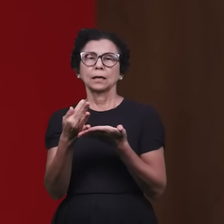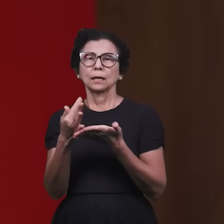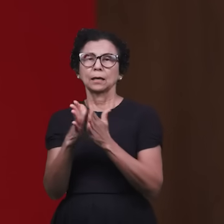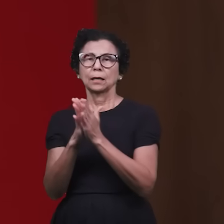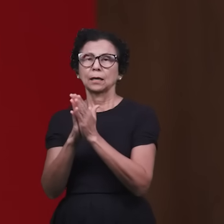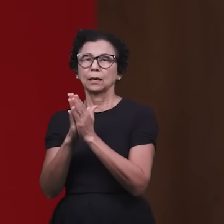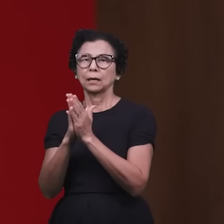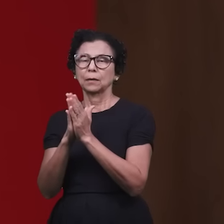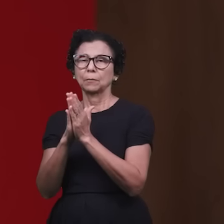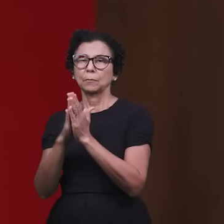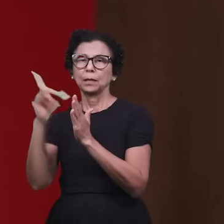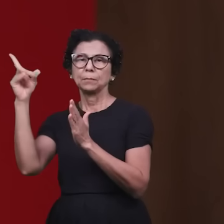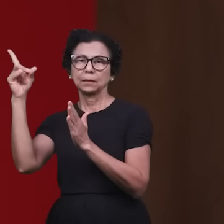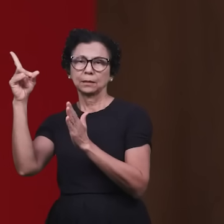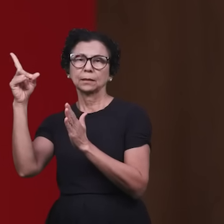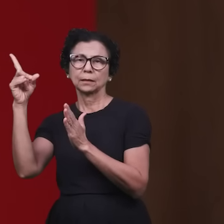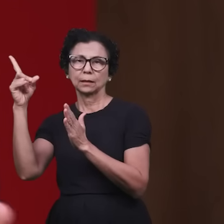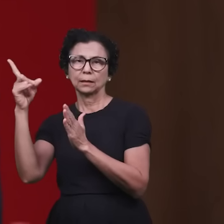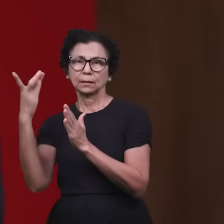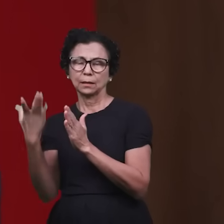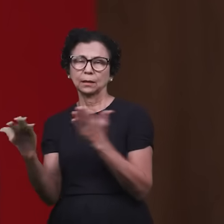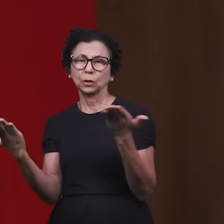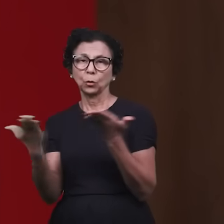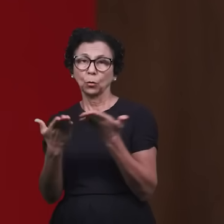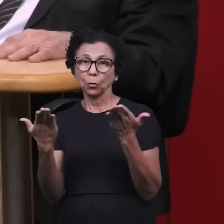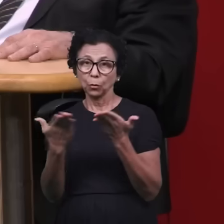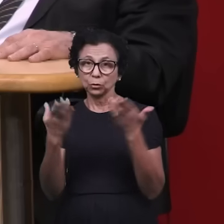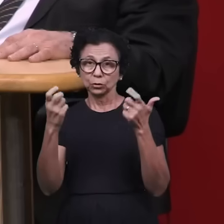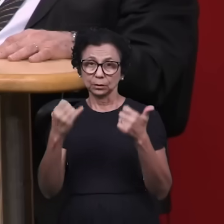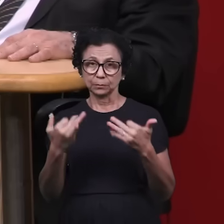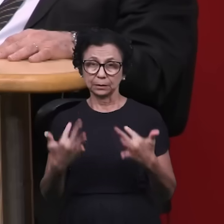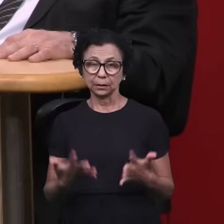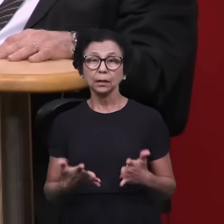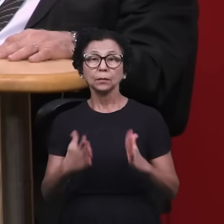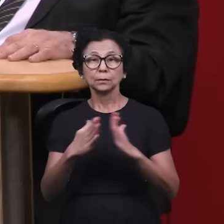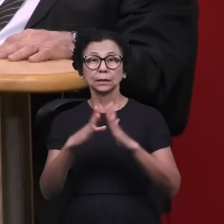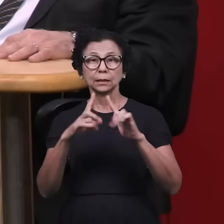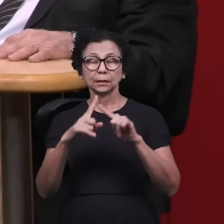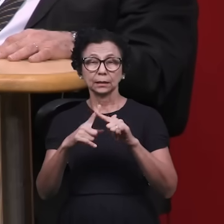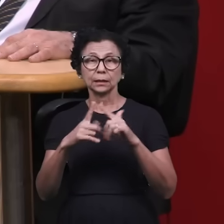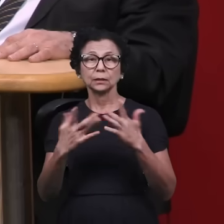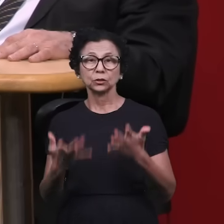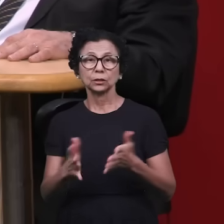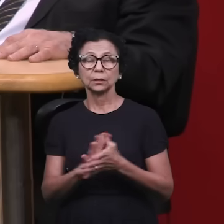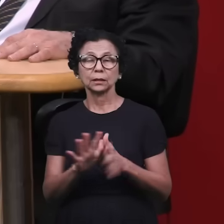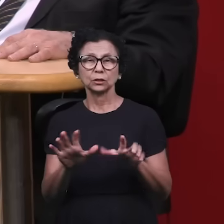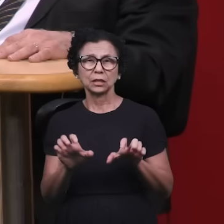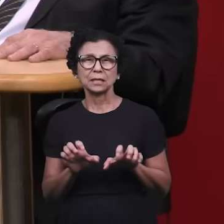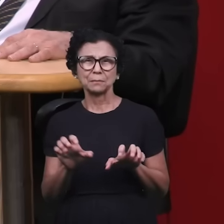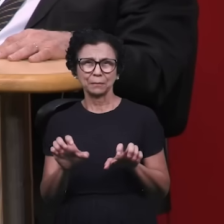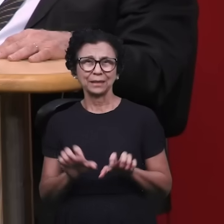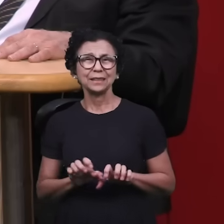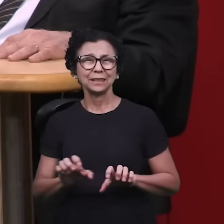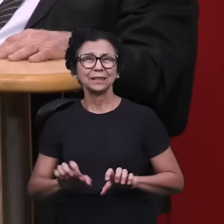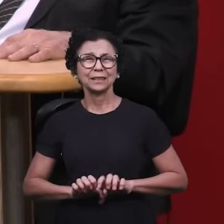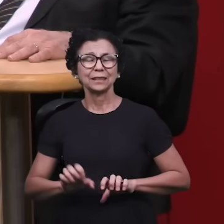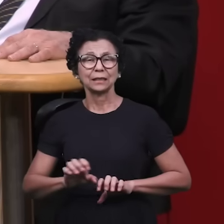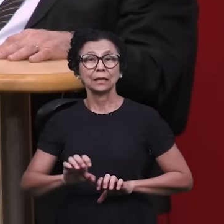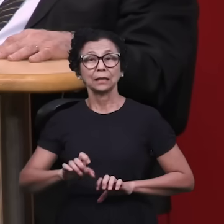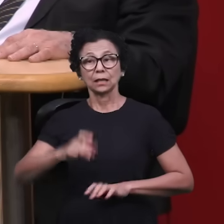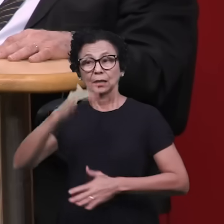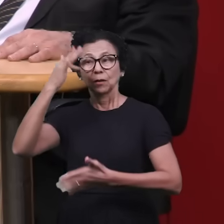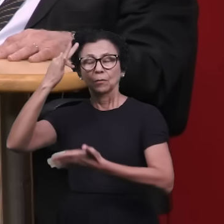falam hoje, e nós falamos hoje na escola bíblica, fala sobre a igreja de Esmirna, né? Quer dizer, aquela fé genuína que levava